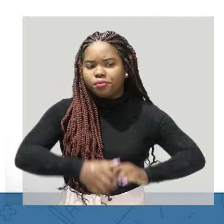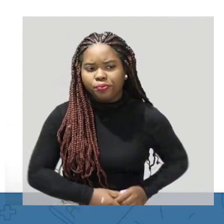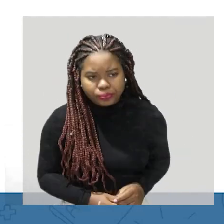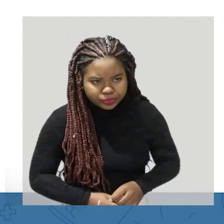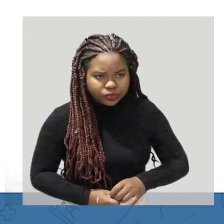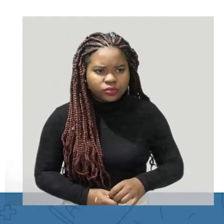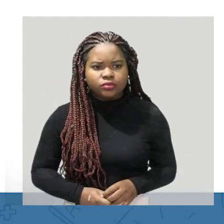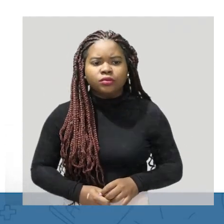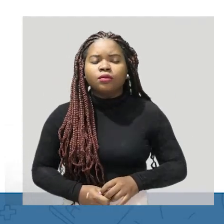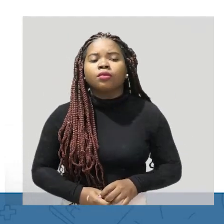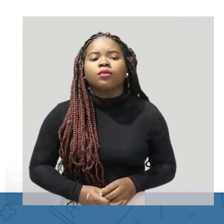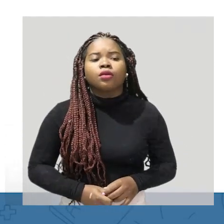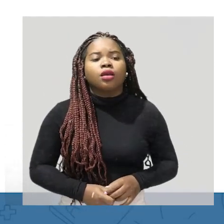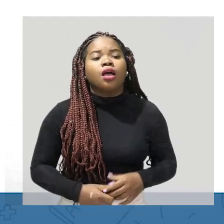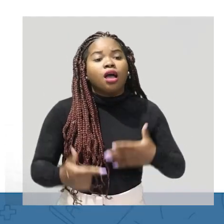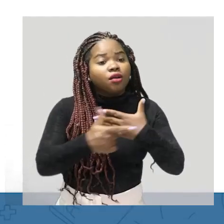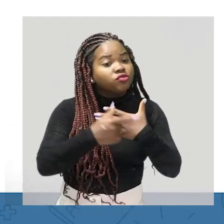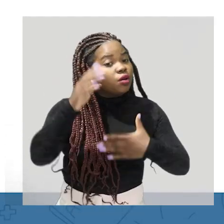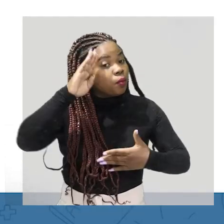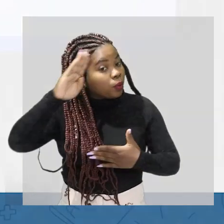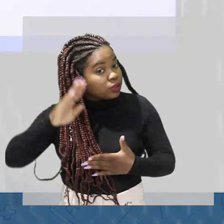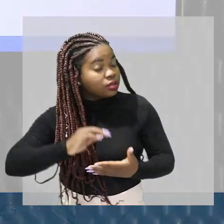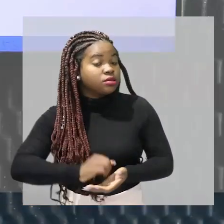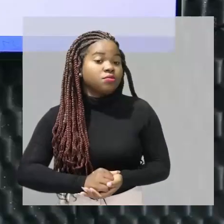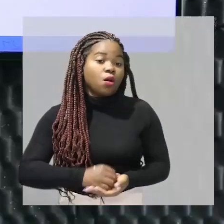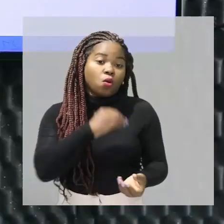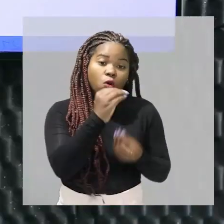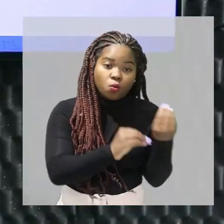fórmula principal da substância